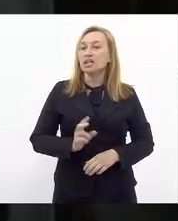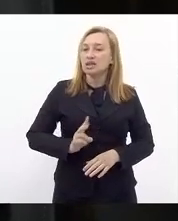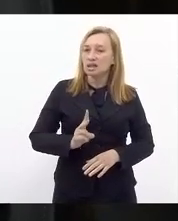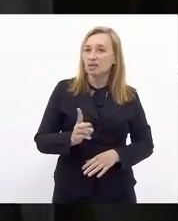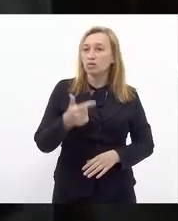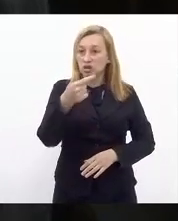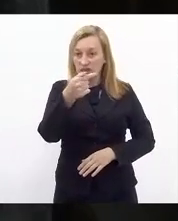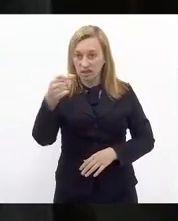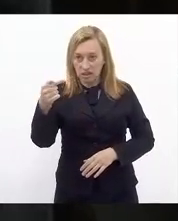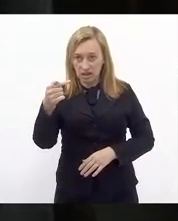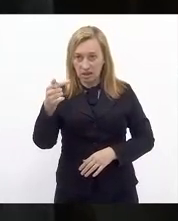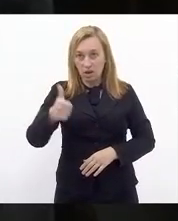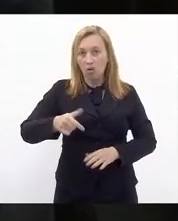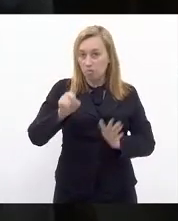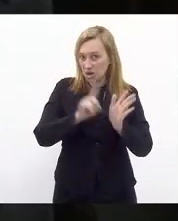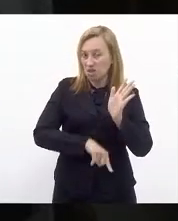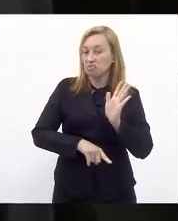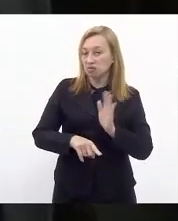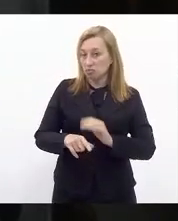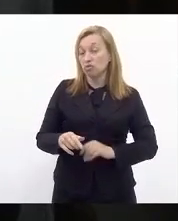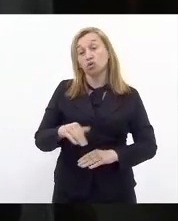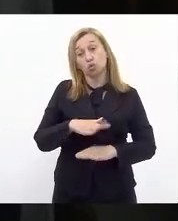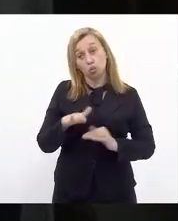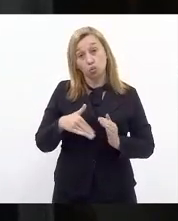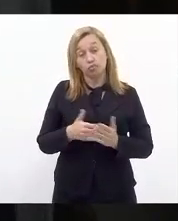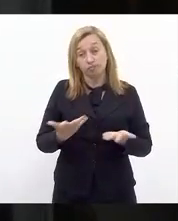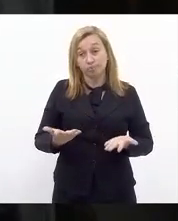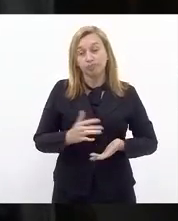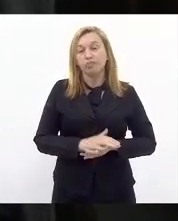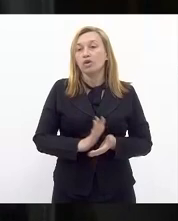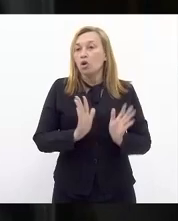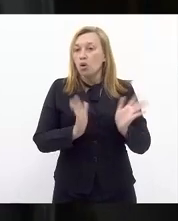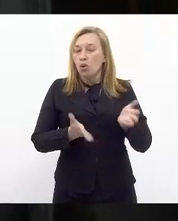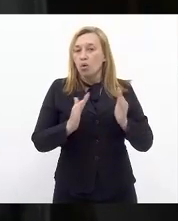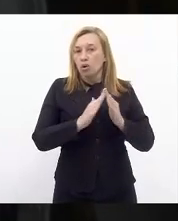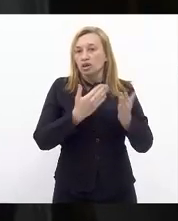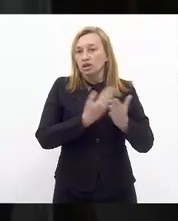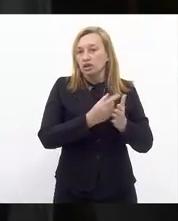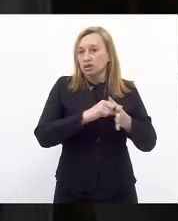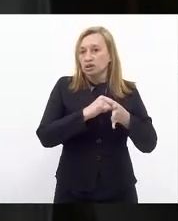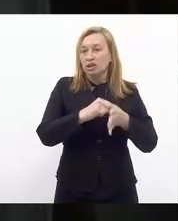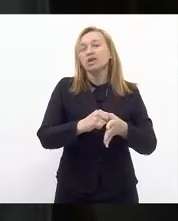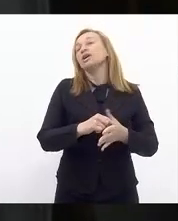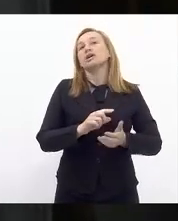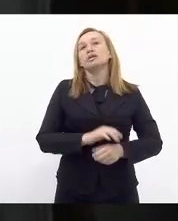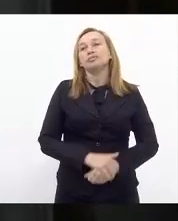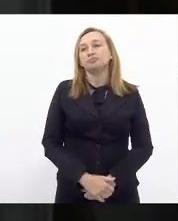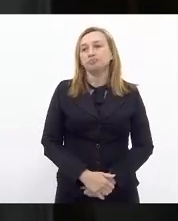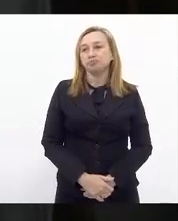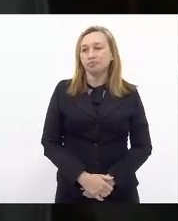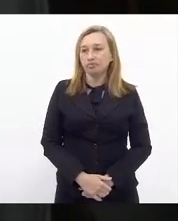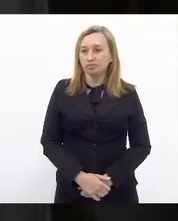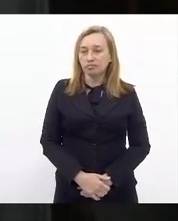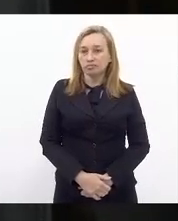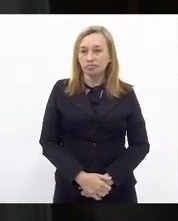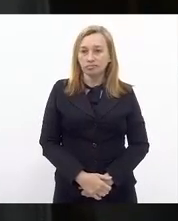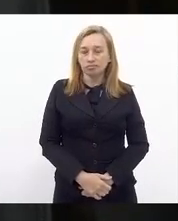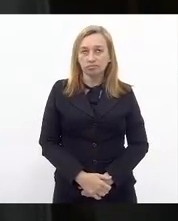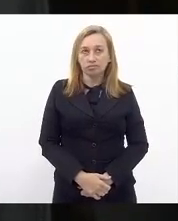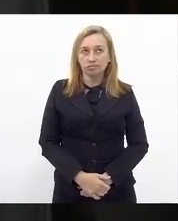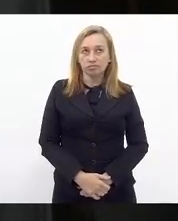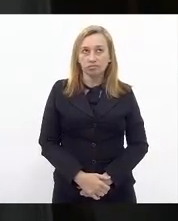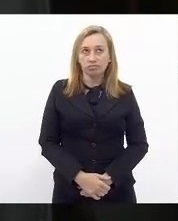todo os 17 quero menor de todos hoje no colar de vidros a o